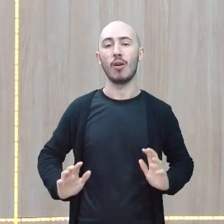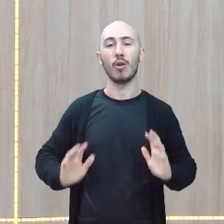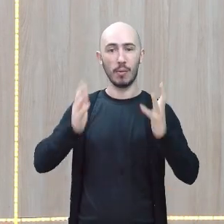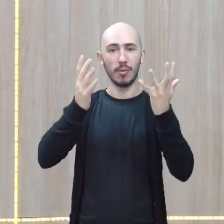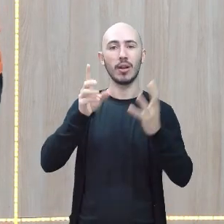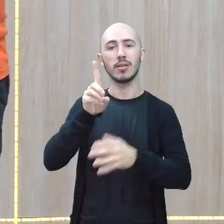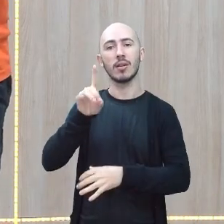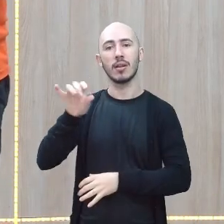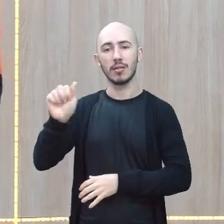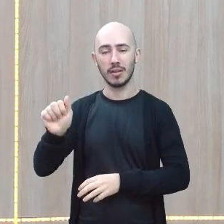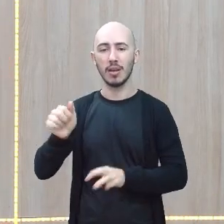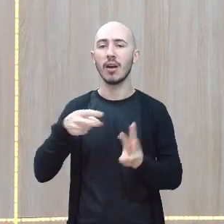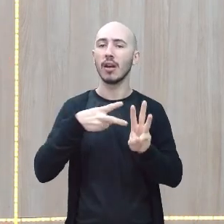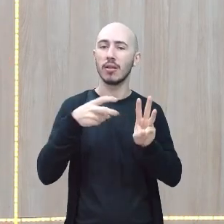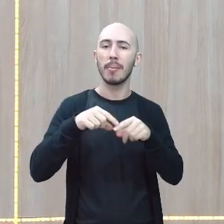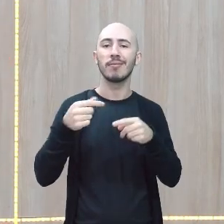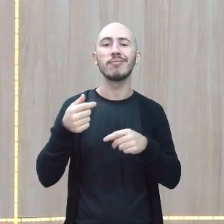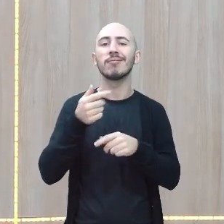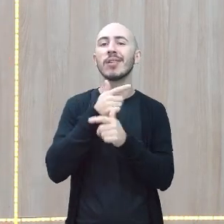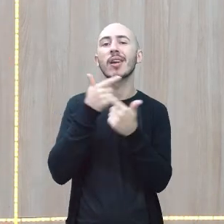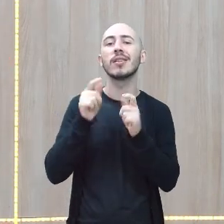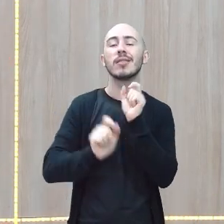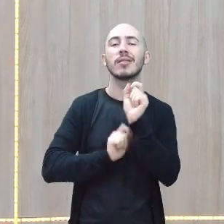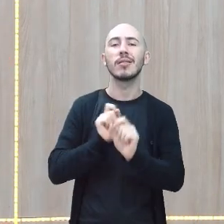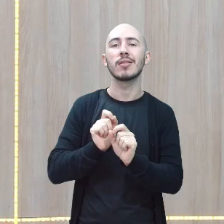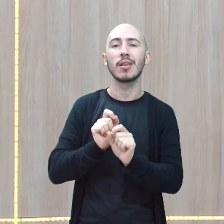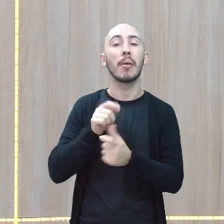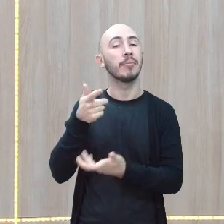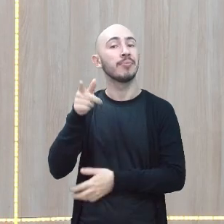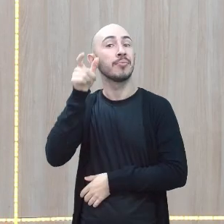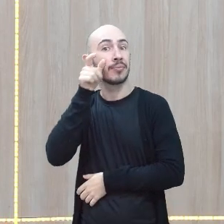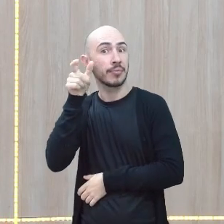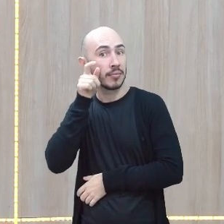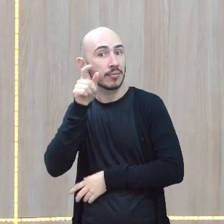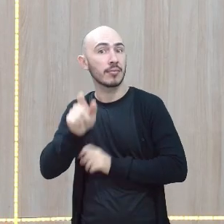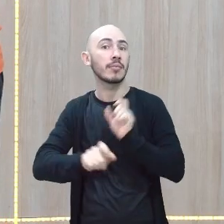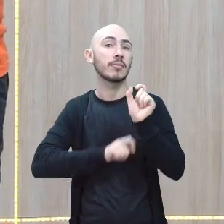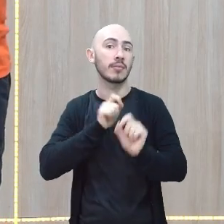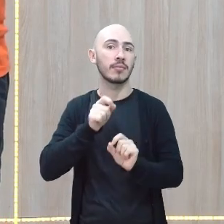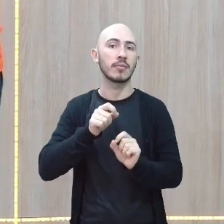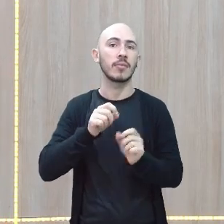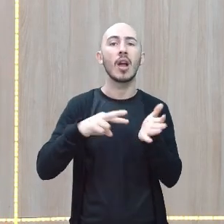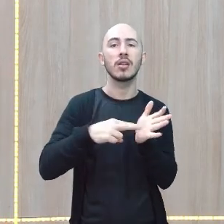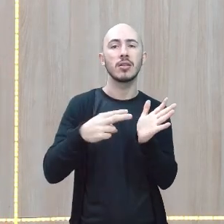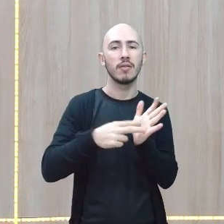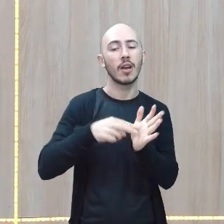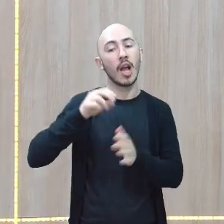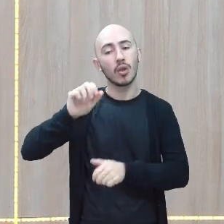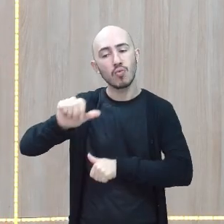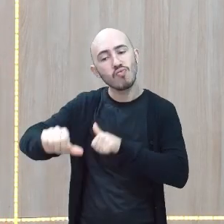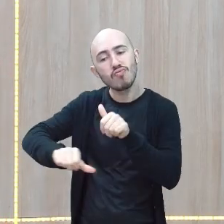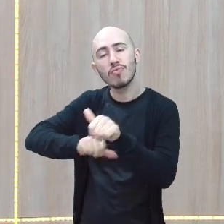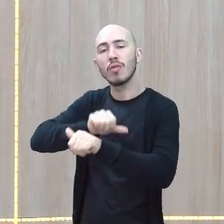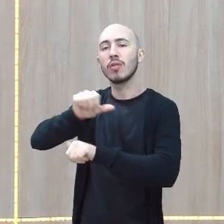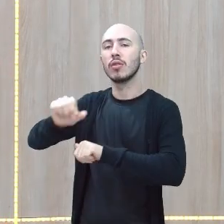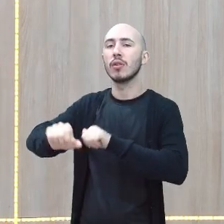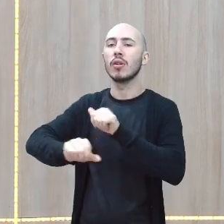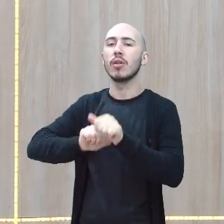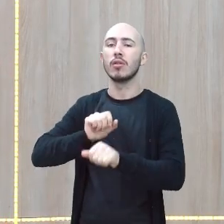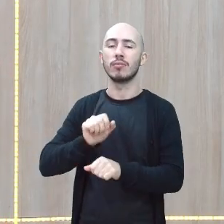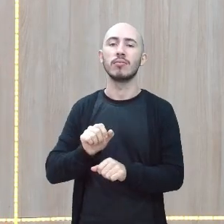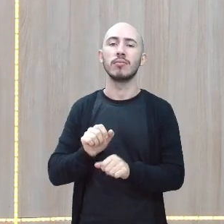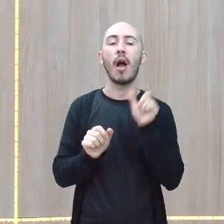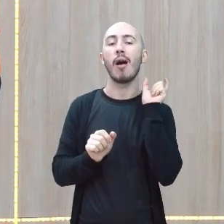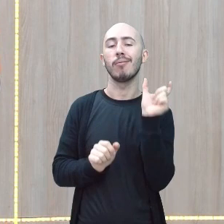do Dia do Índio. É até engraçado, né, porque hoje existe até uma ressignificação, eu acho que a gente estava colocando isso, do termo, né,